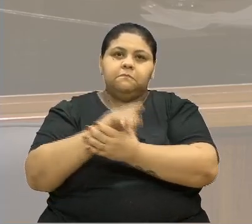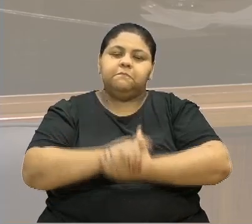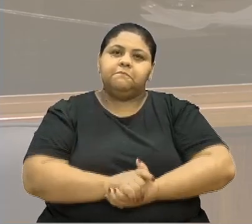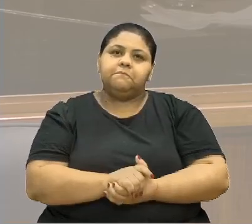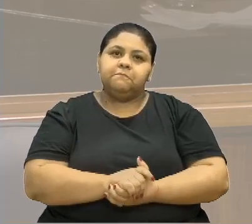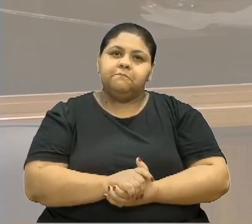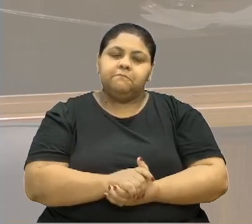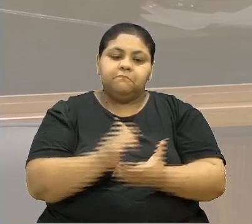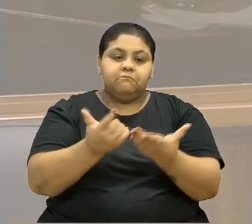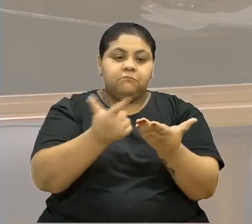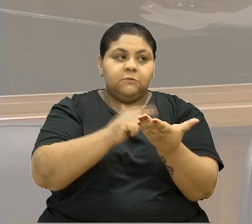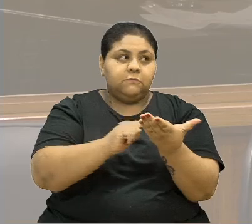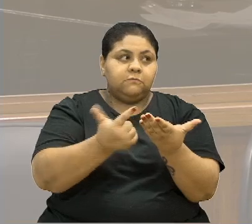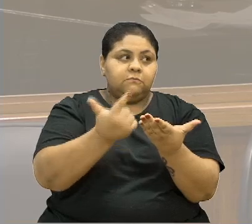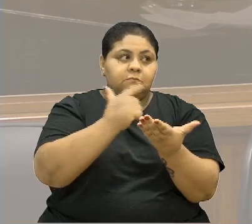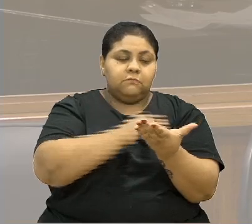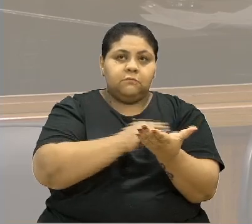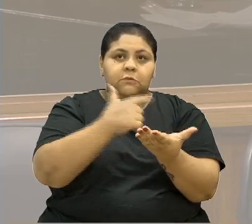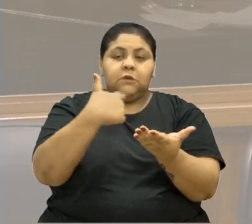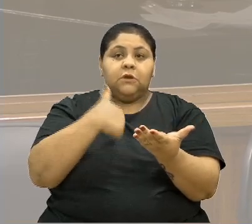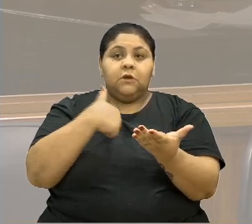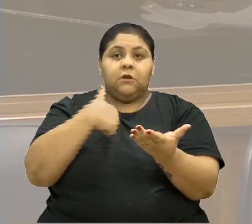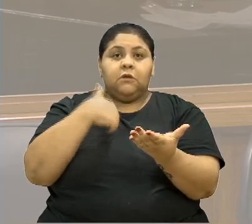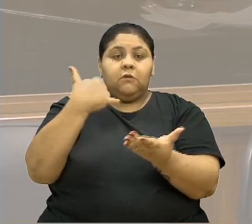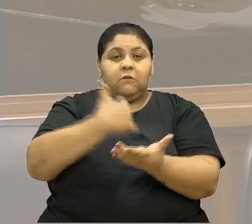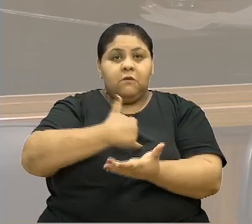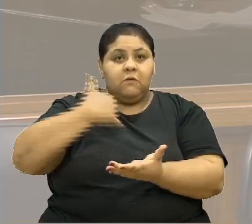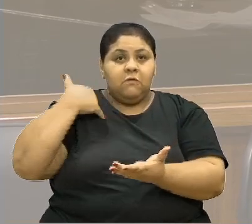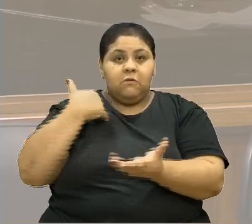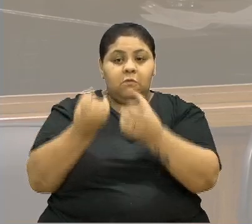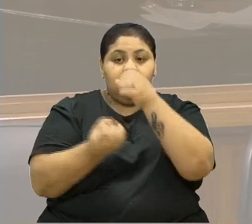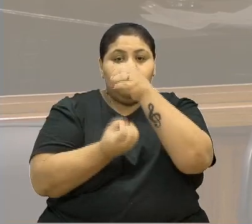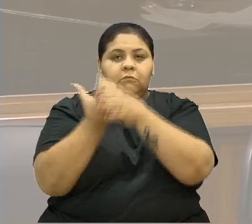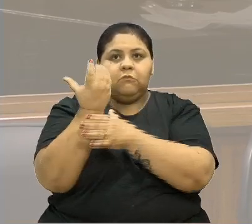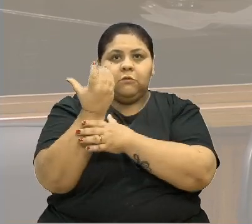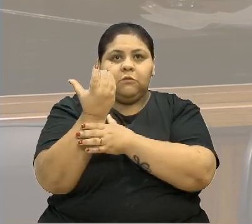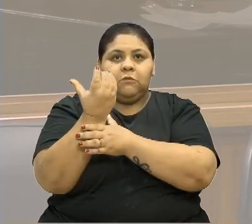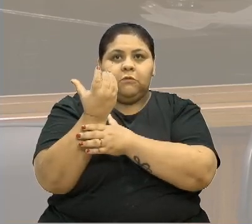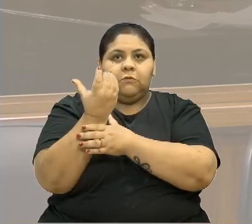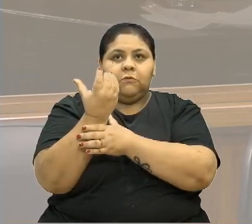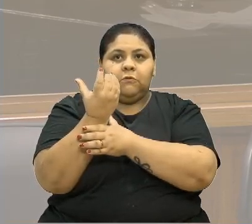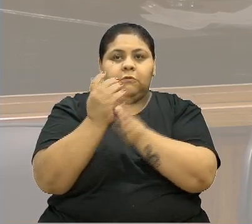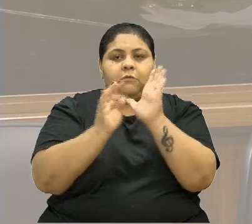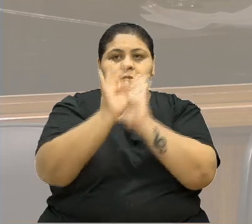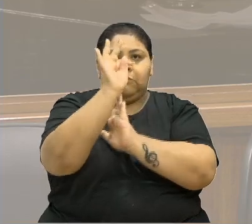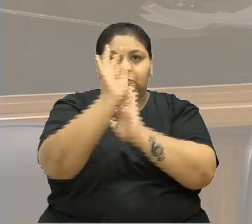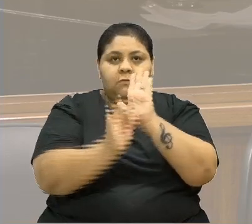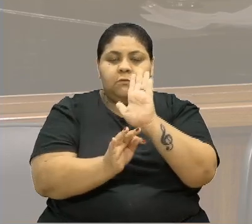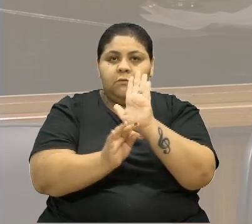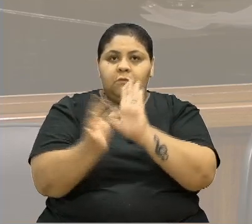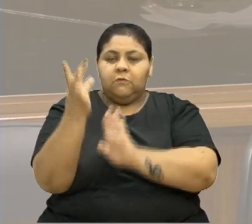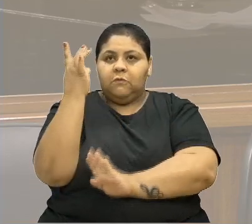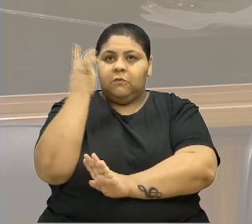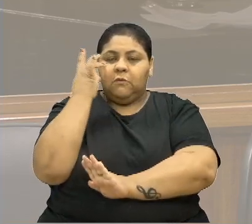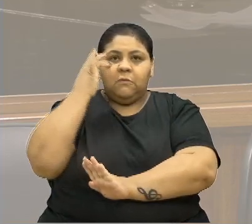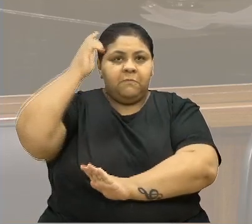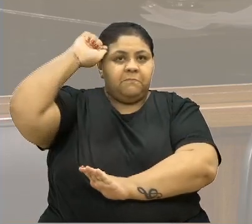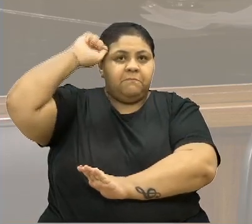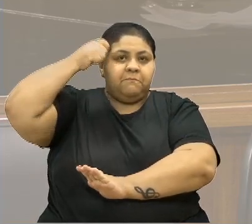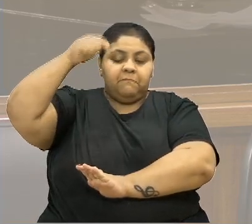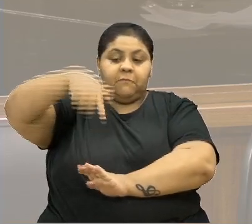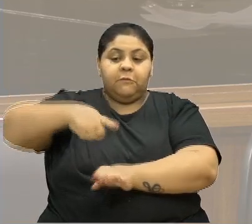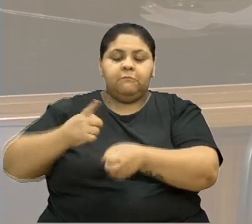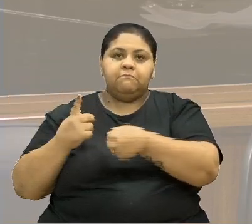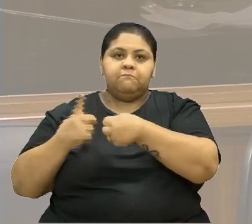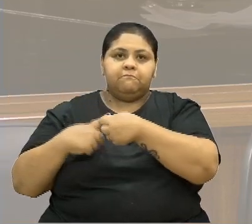desse livro, dessa obra. Eu tive a honra de ser um dos autores. Produzimos um texto sobre a presença dos negros aqui na nossa